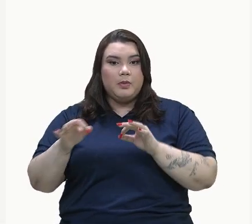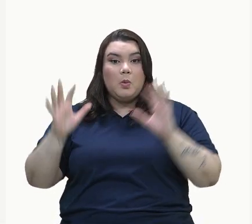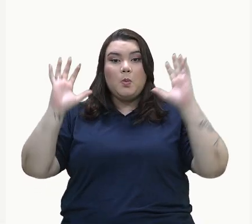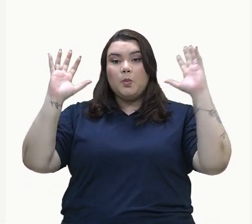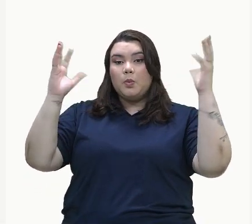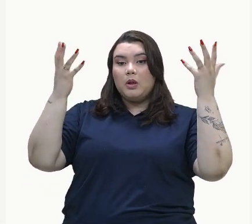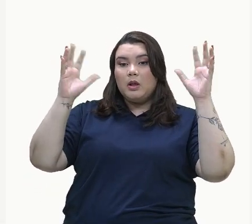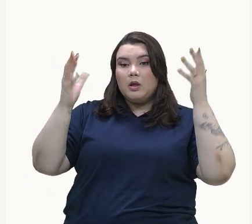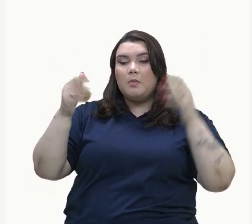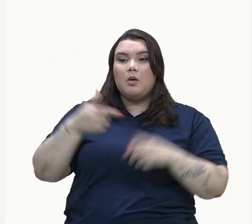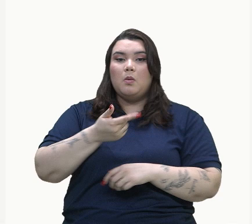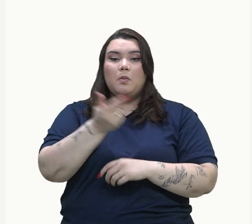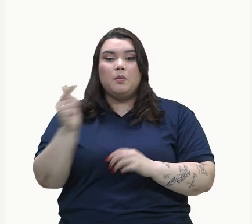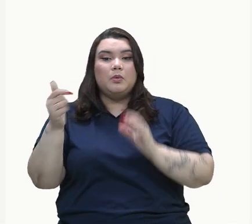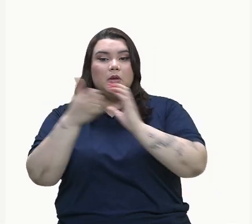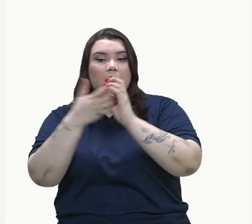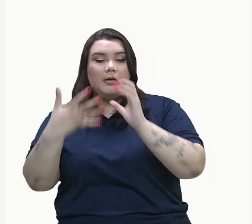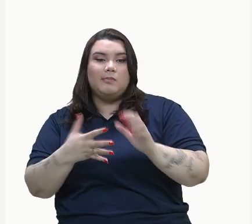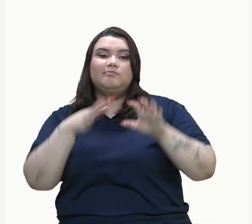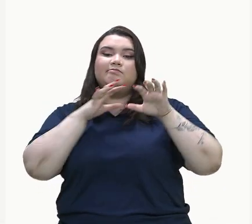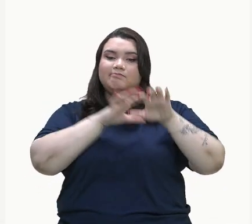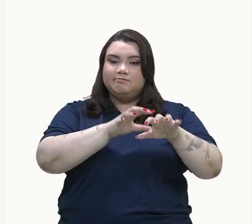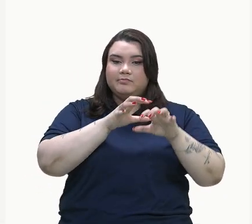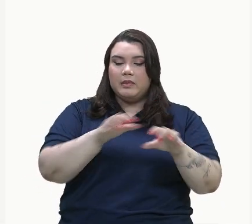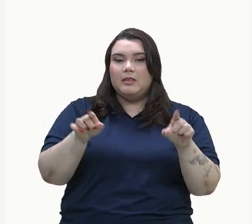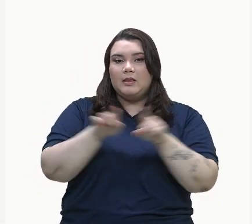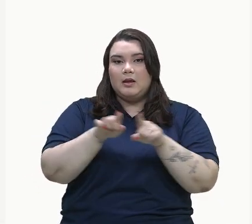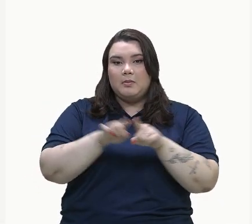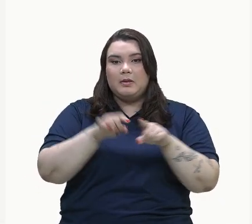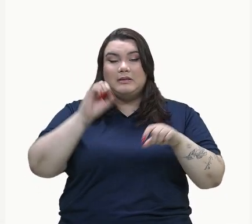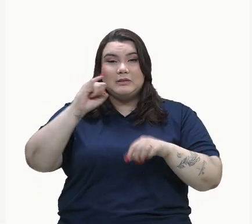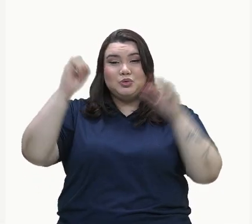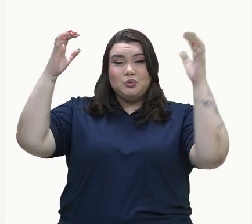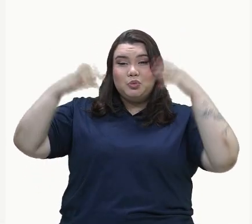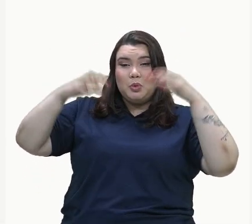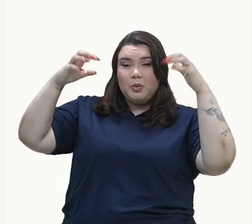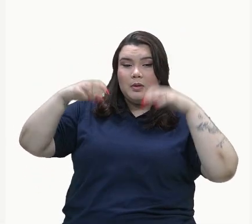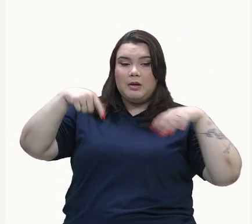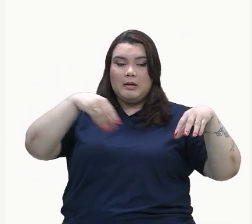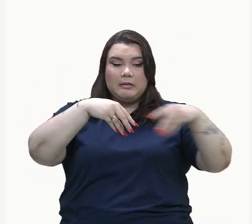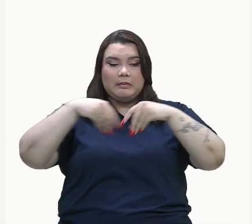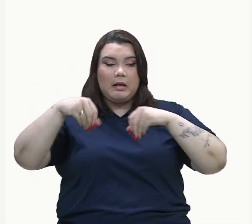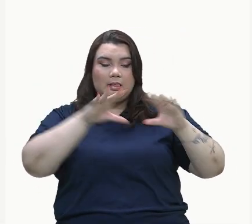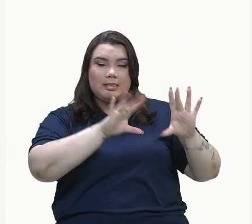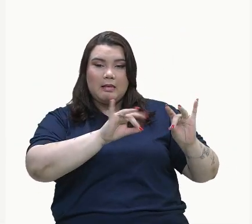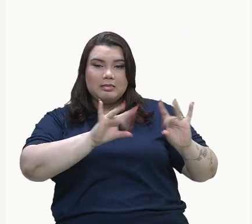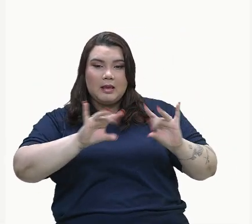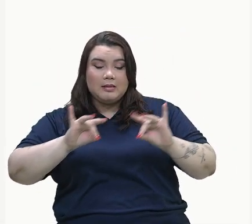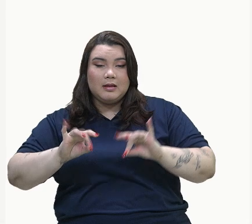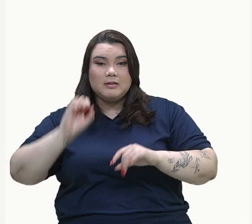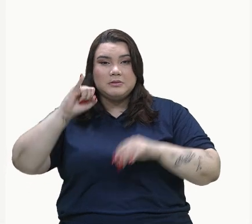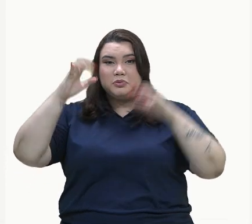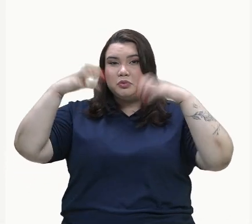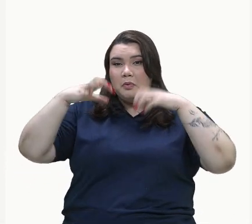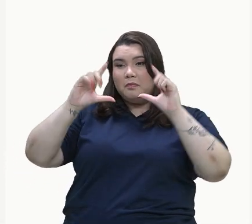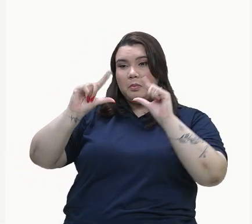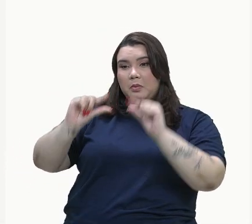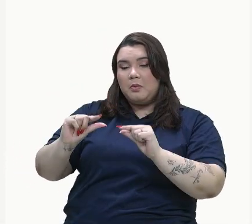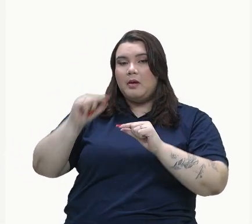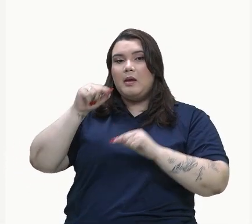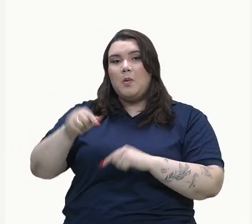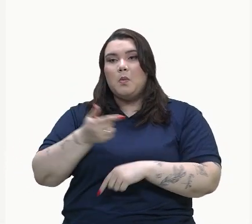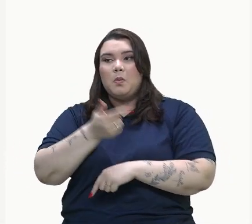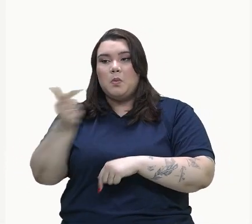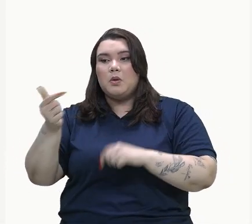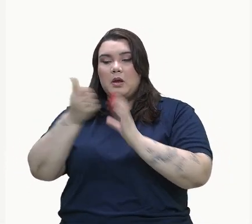é um outro elemento que influencia na formação do solo. Se chove muito, o solo tem uma característica. Se chove pouco, o solo tem